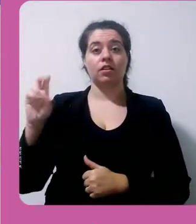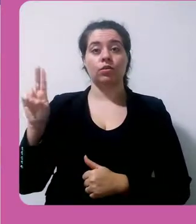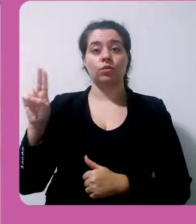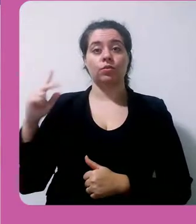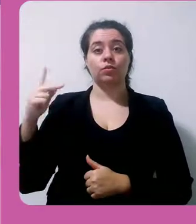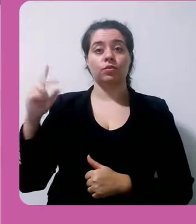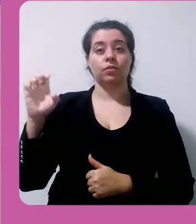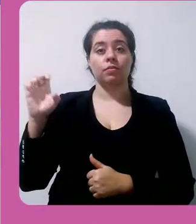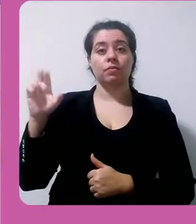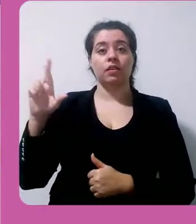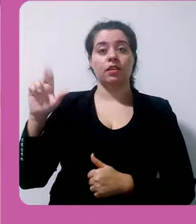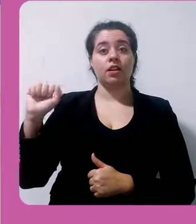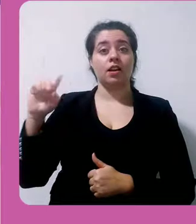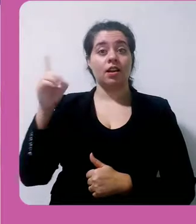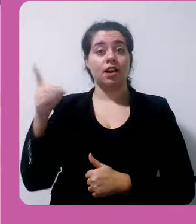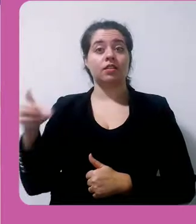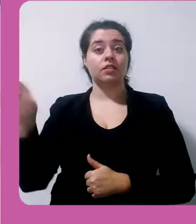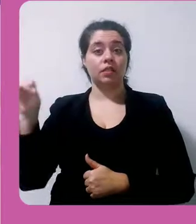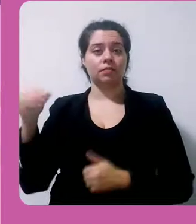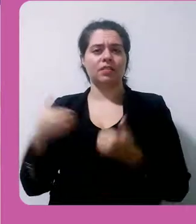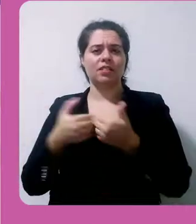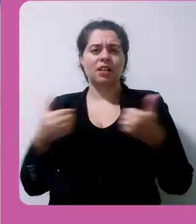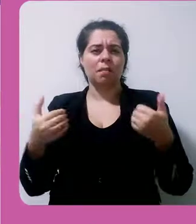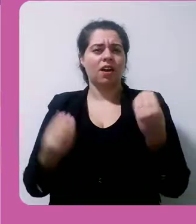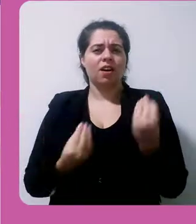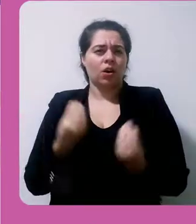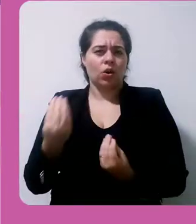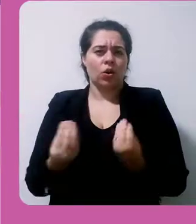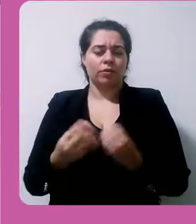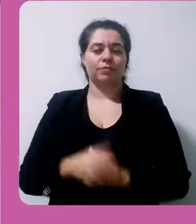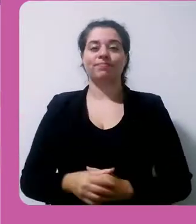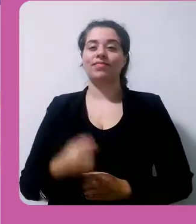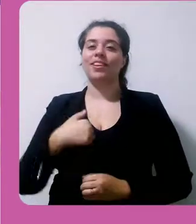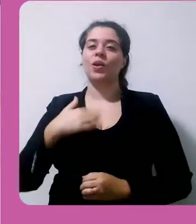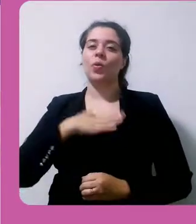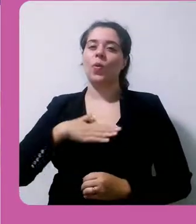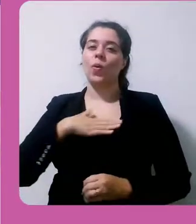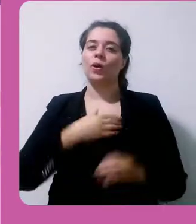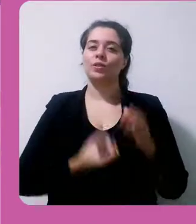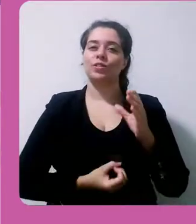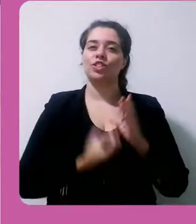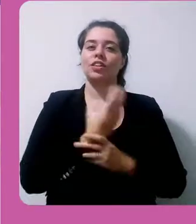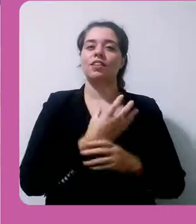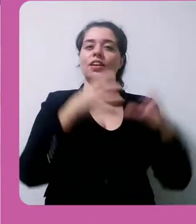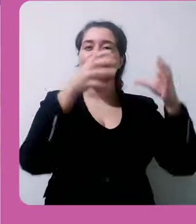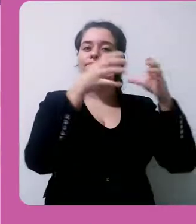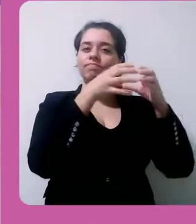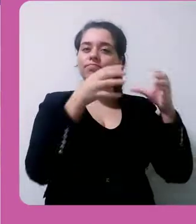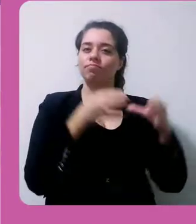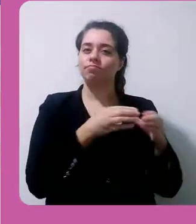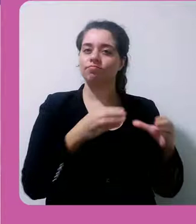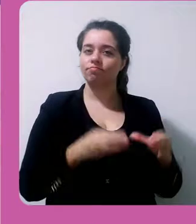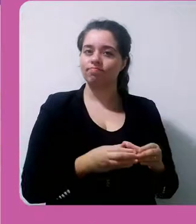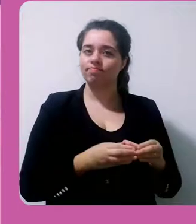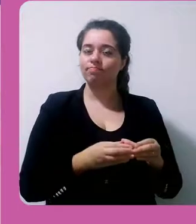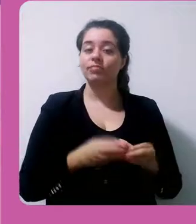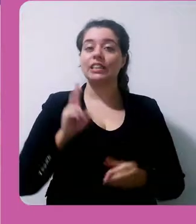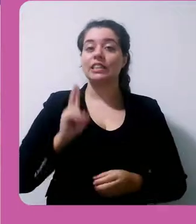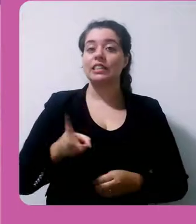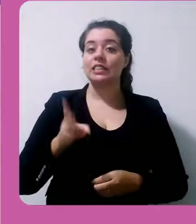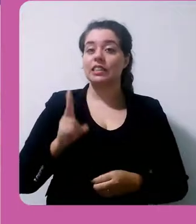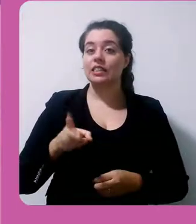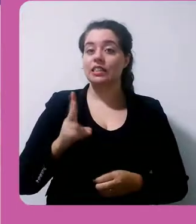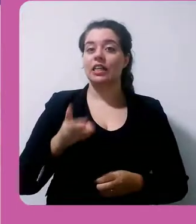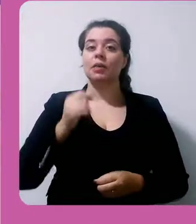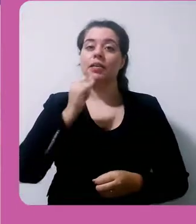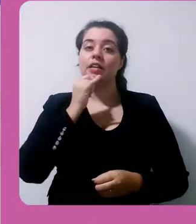criar categorias. Então, sempre para uma atividade avaliativa do semestre, para as atividades avaliativas do semestre, eu